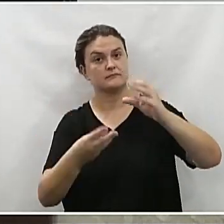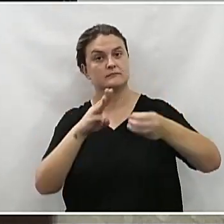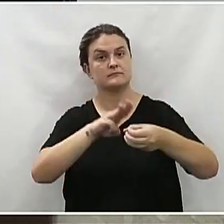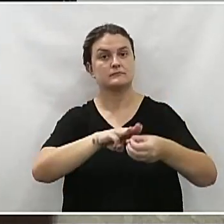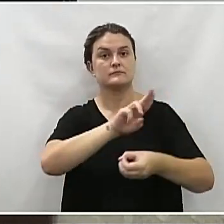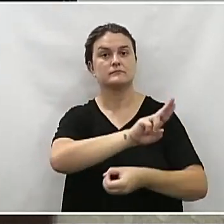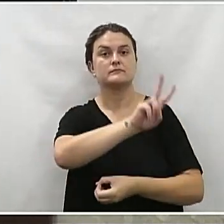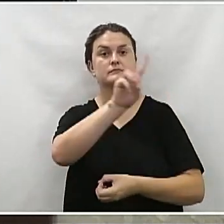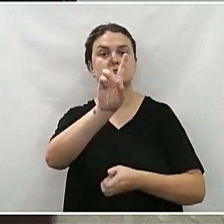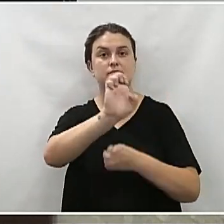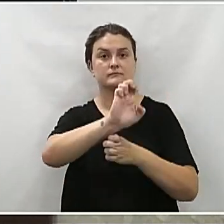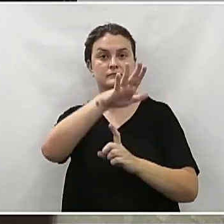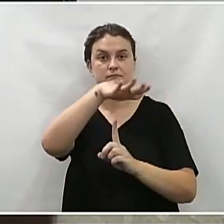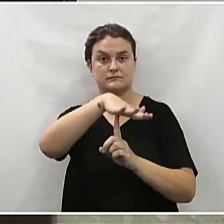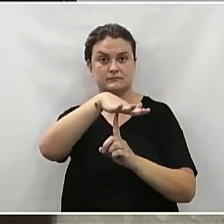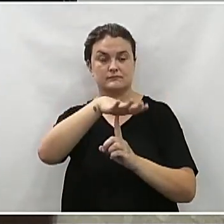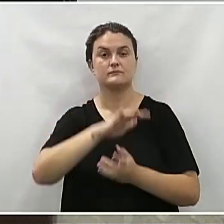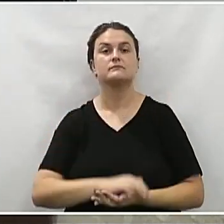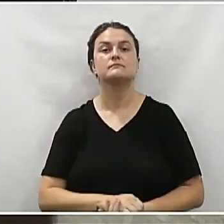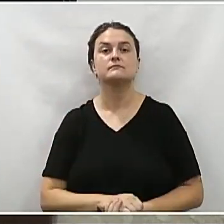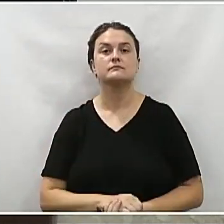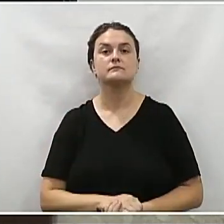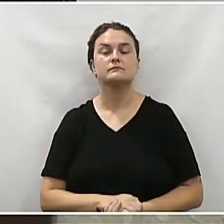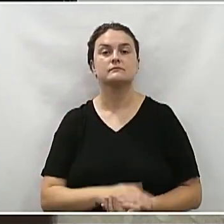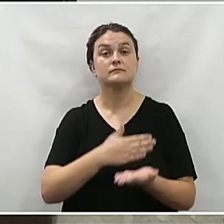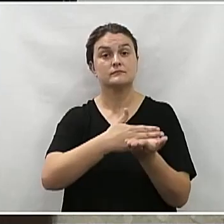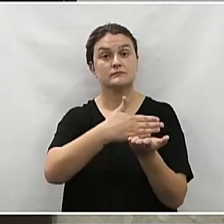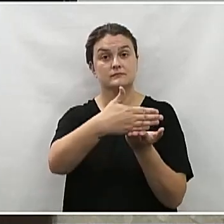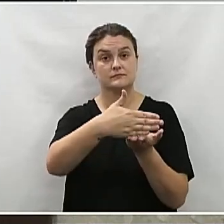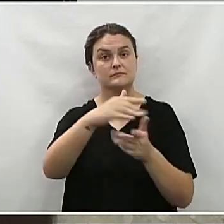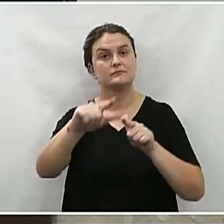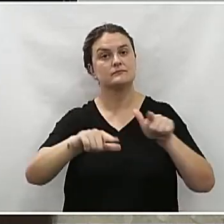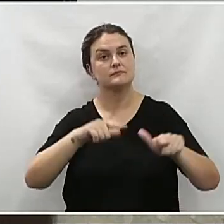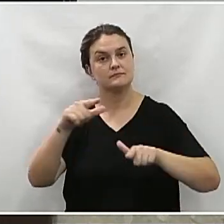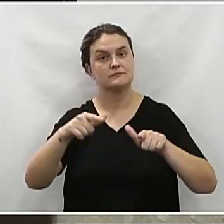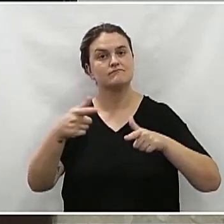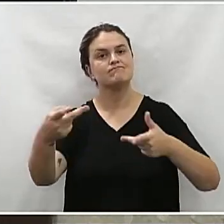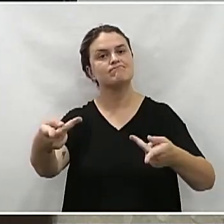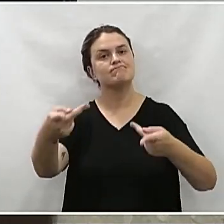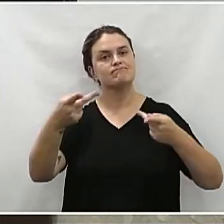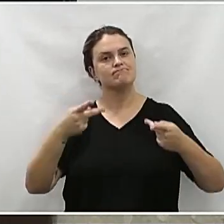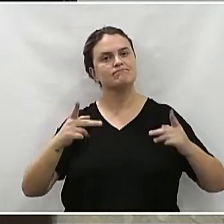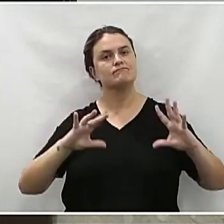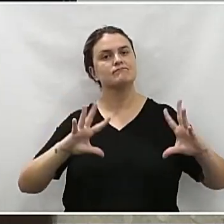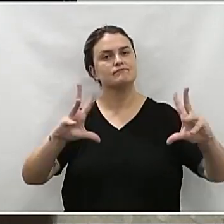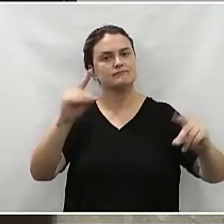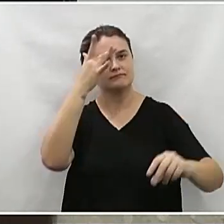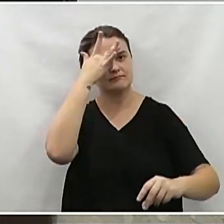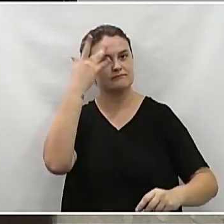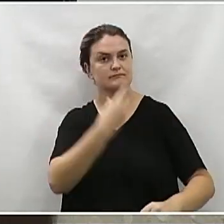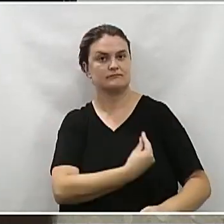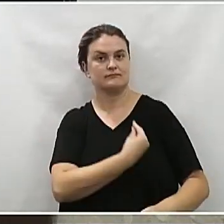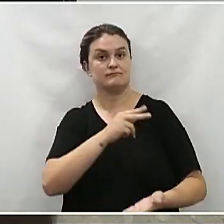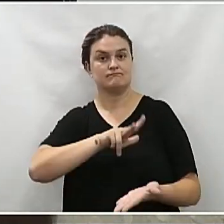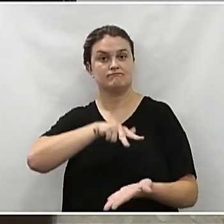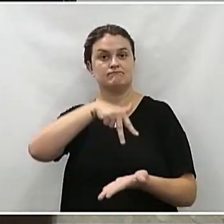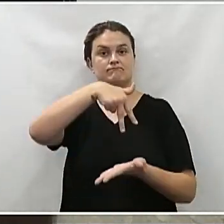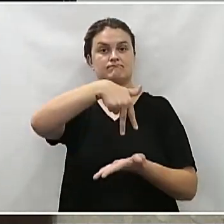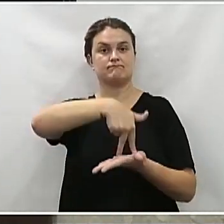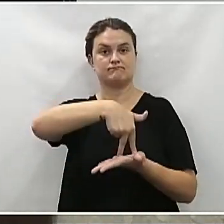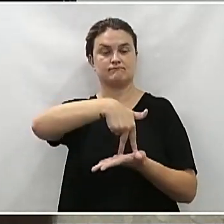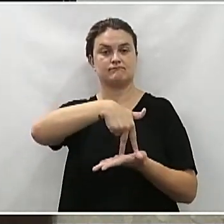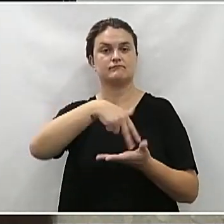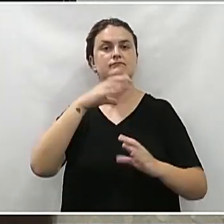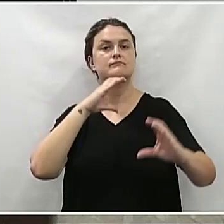de Nanda Vitória, Estado do Paraná. Iniciando os trabalhos, convidamos a todos que em posição